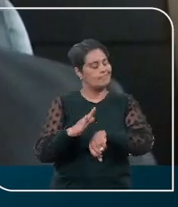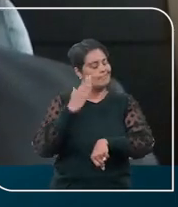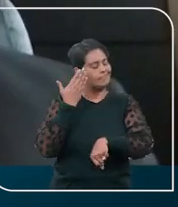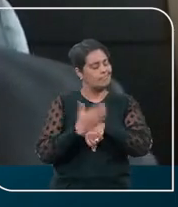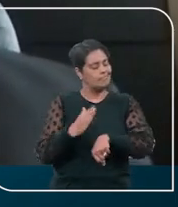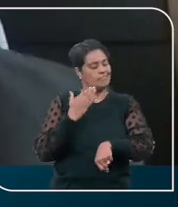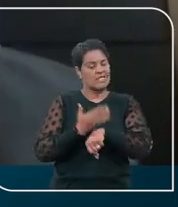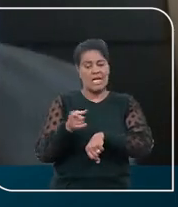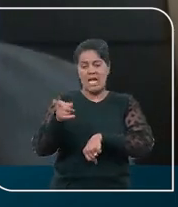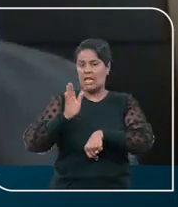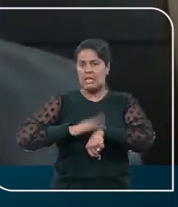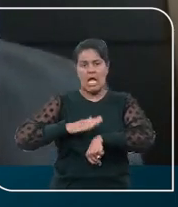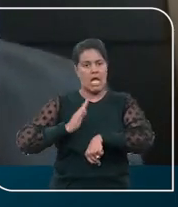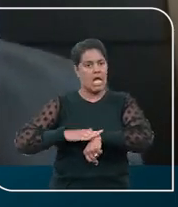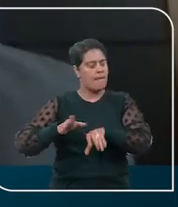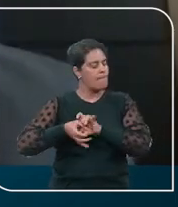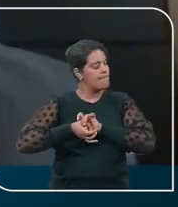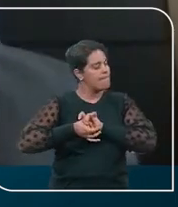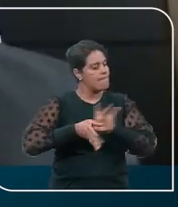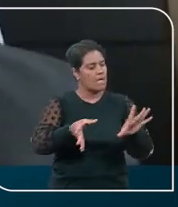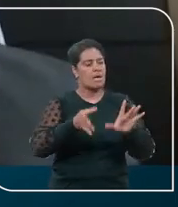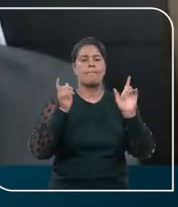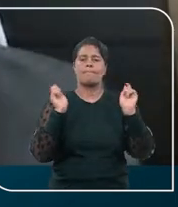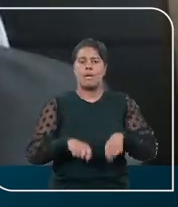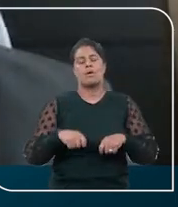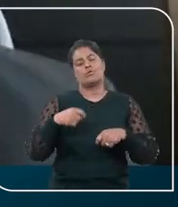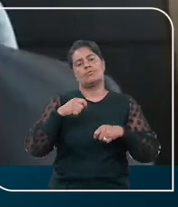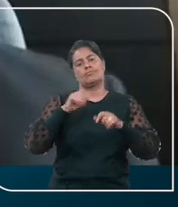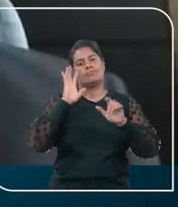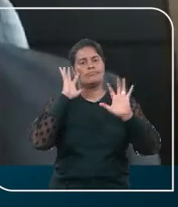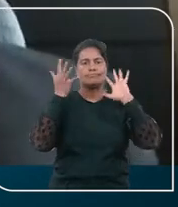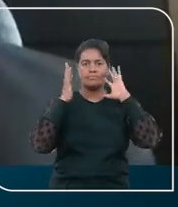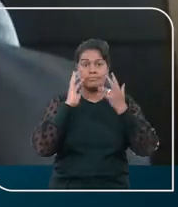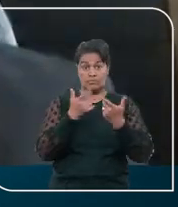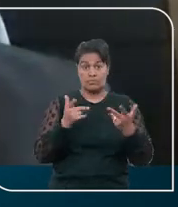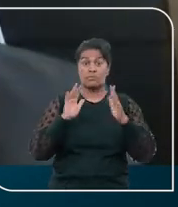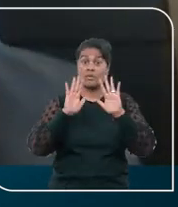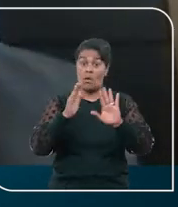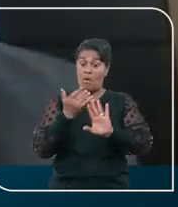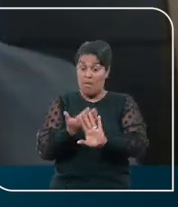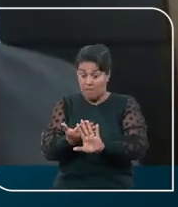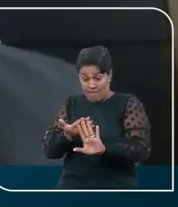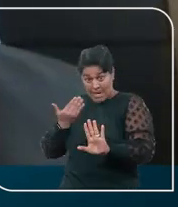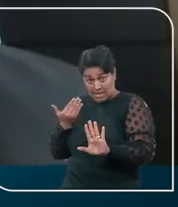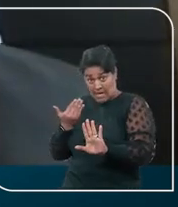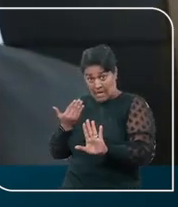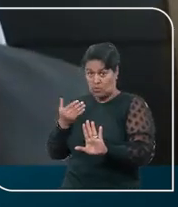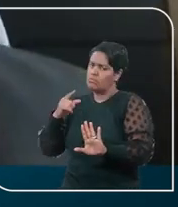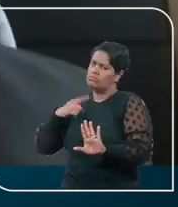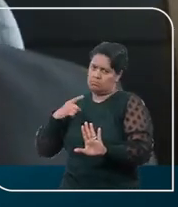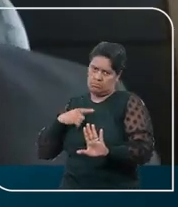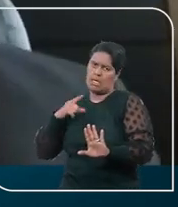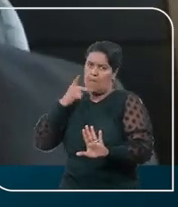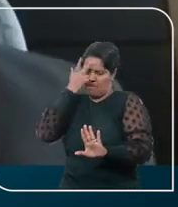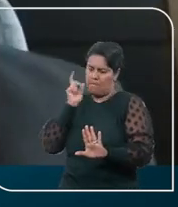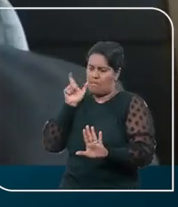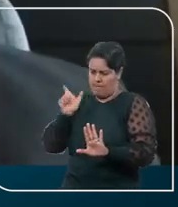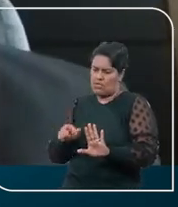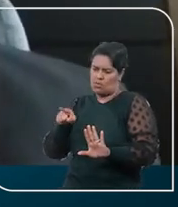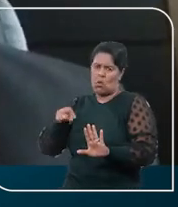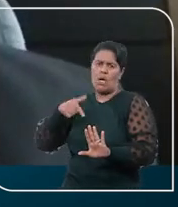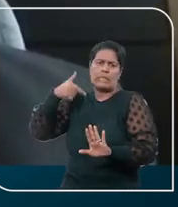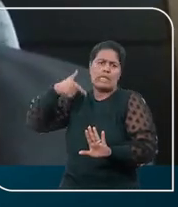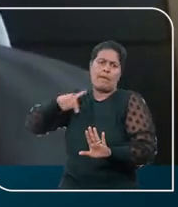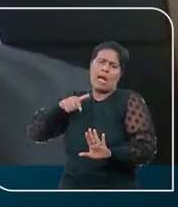em tempo integral. Então, no passado, nós tínhamos os síndicos moradores, aqueles síndicos que faziam por amor, daí a